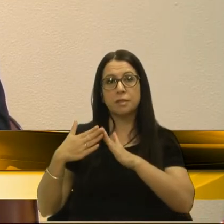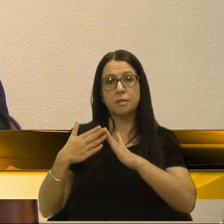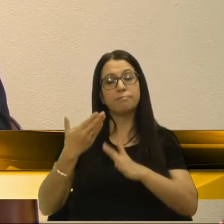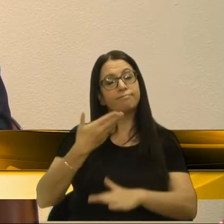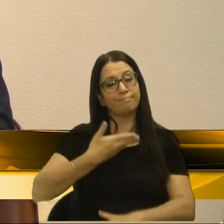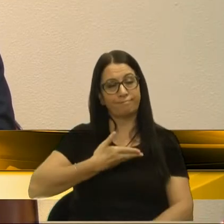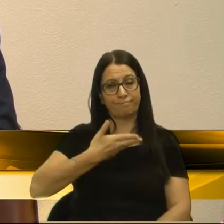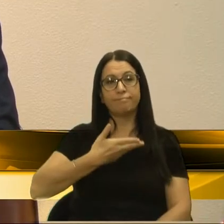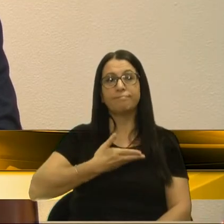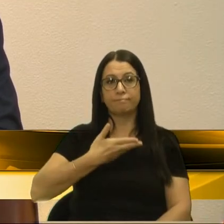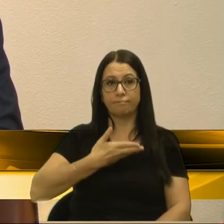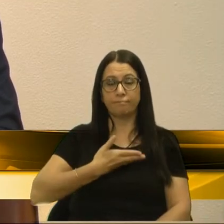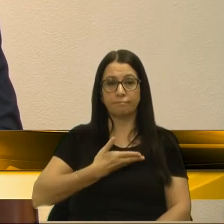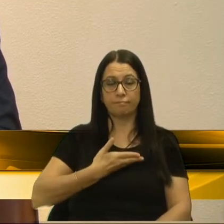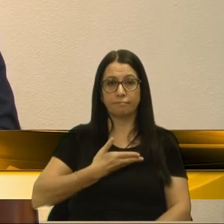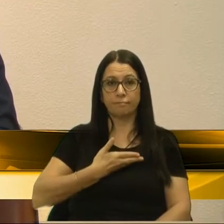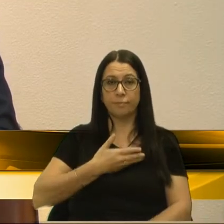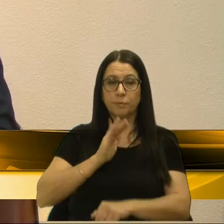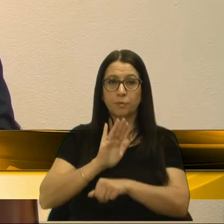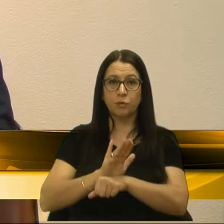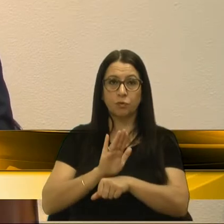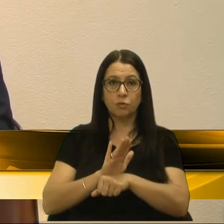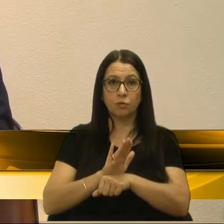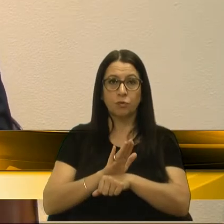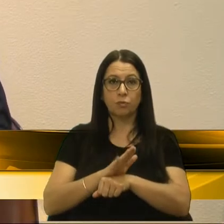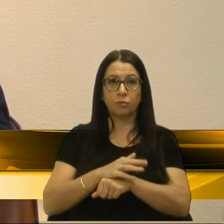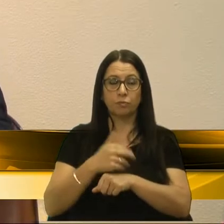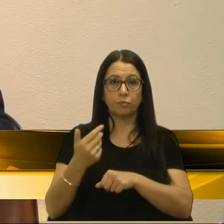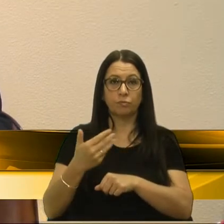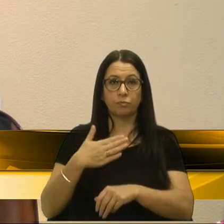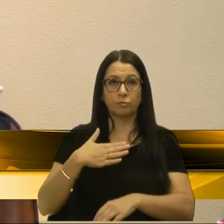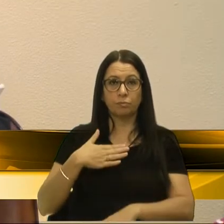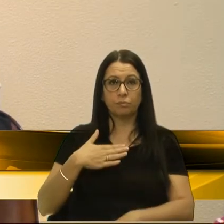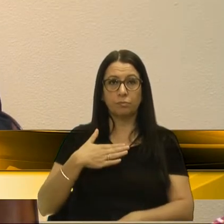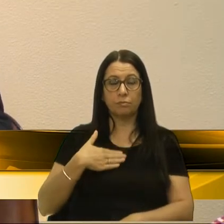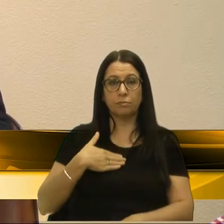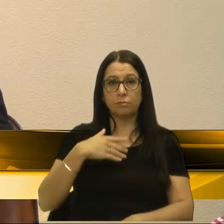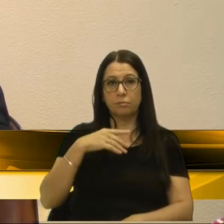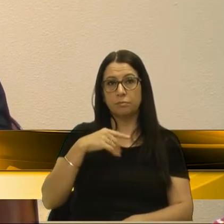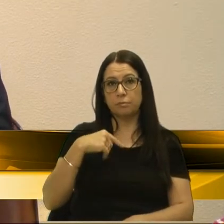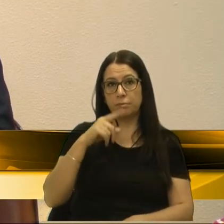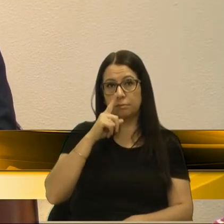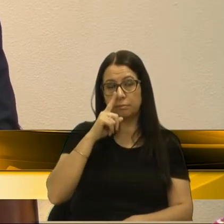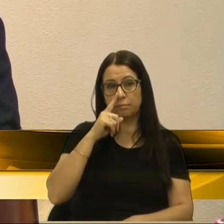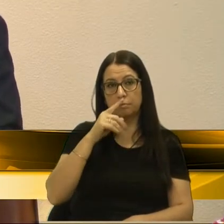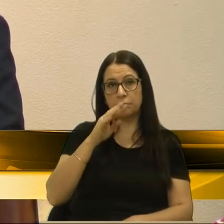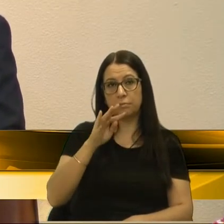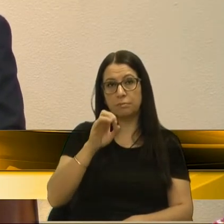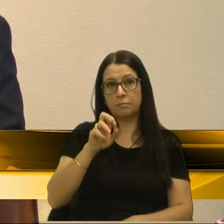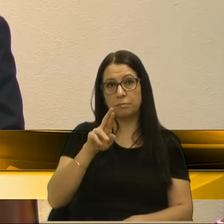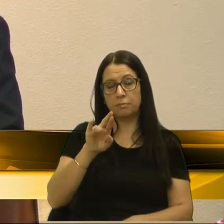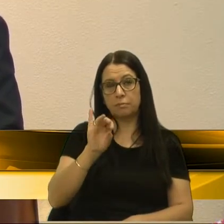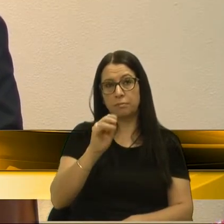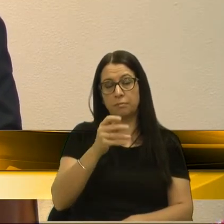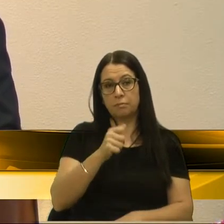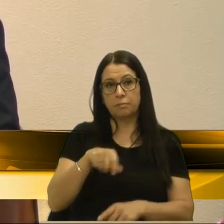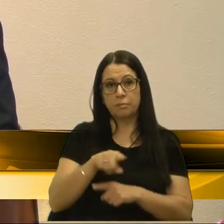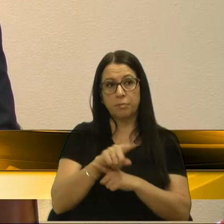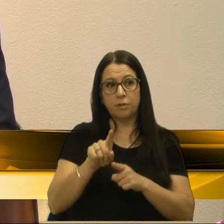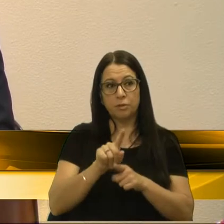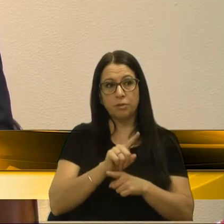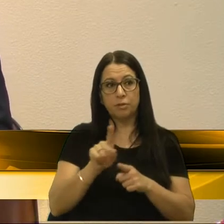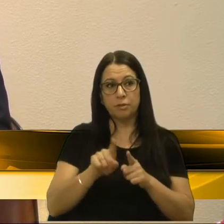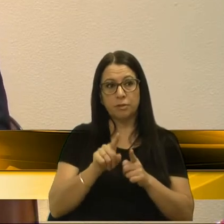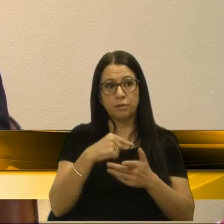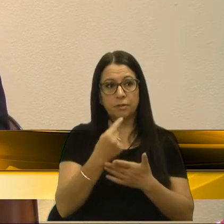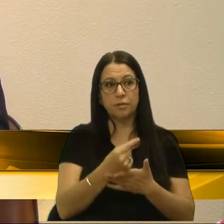amiga, ajudou, auxiliou muito a minha mãe Terezinha. A Rosane de Azevedo, que trabalhou aqui na bancada MDB, era uma